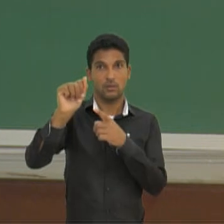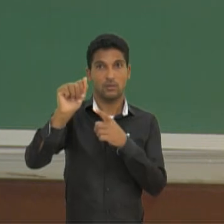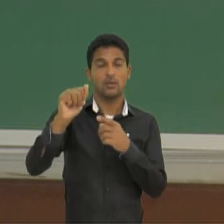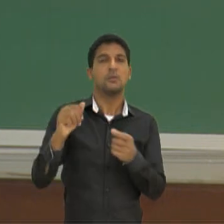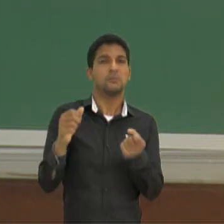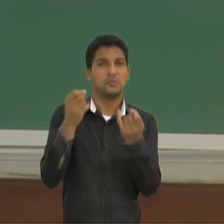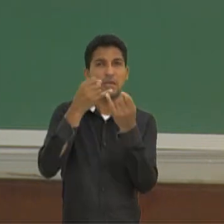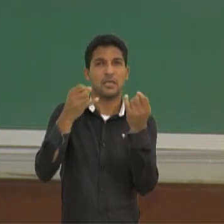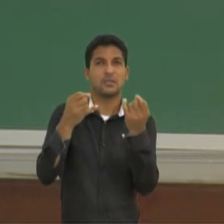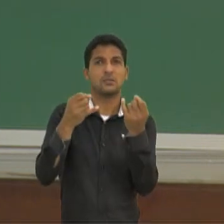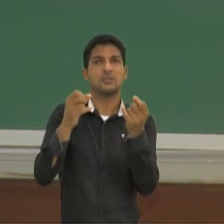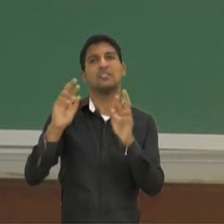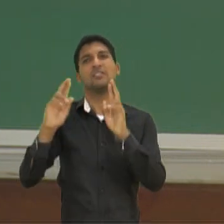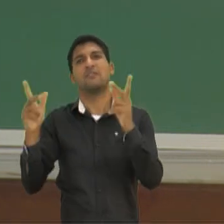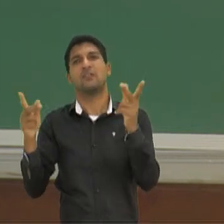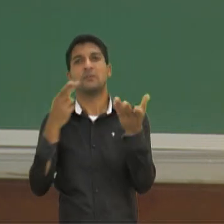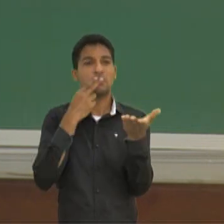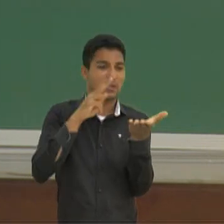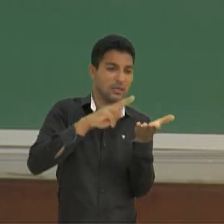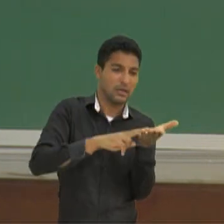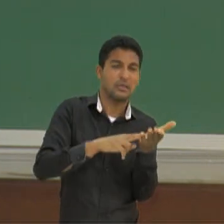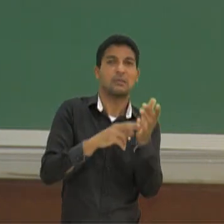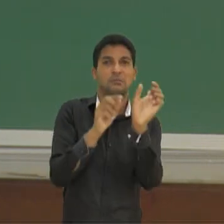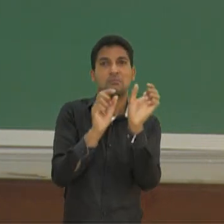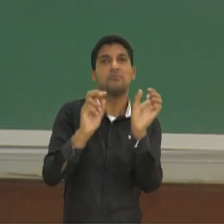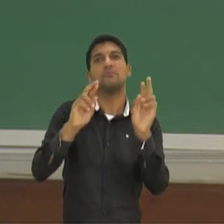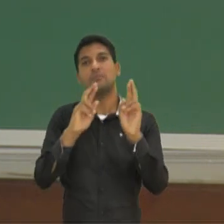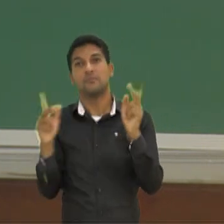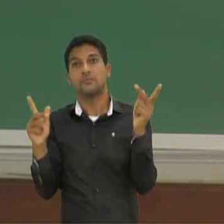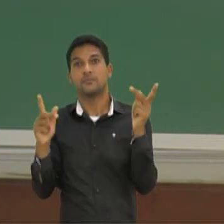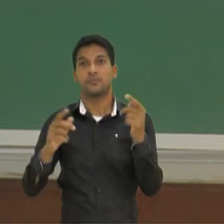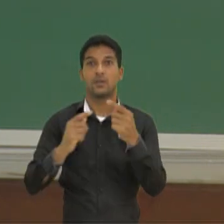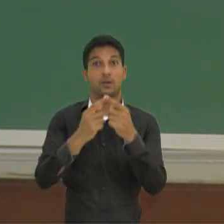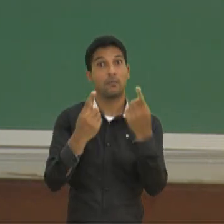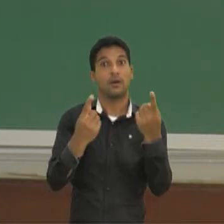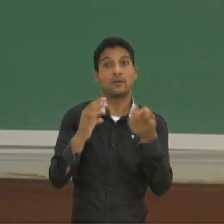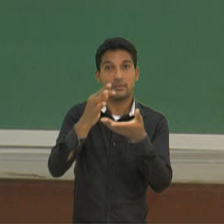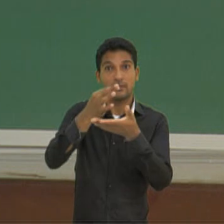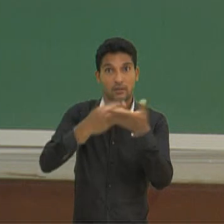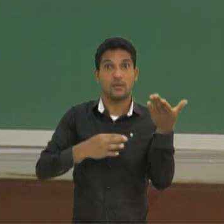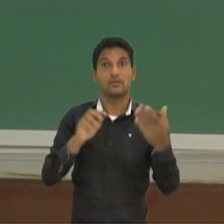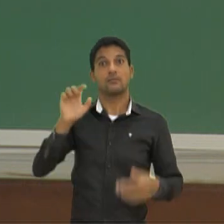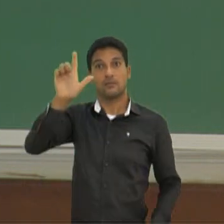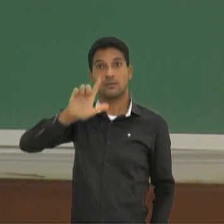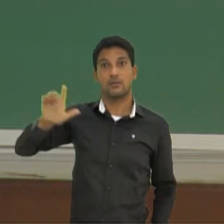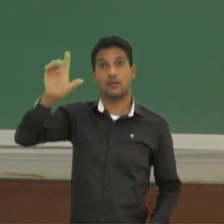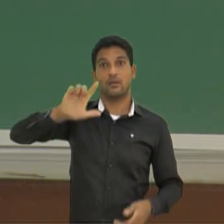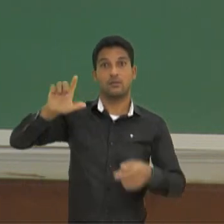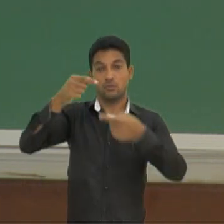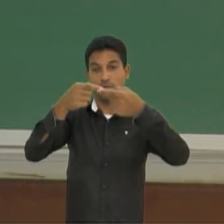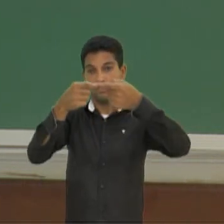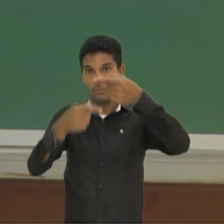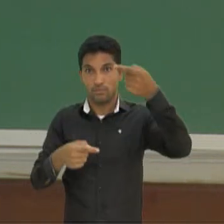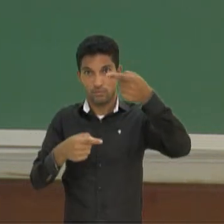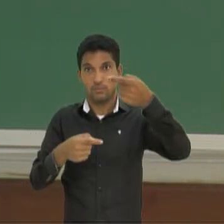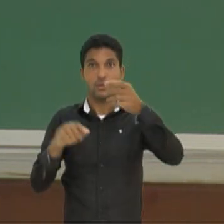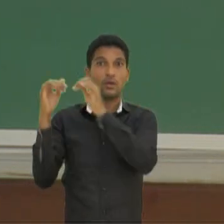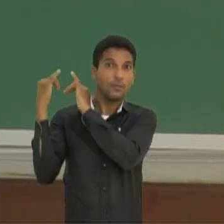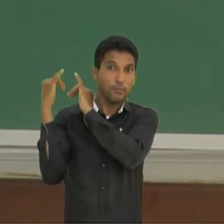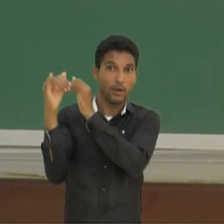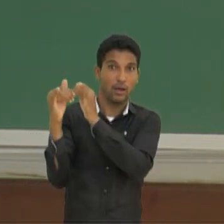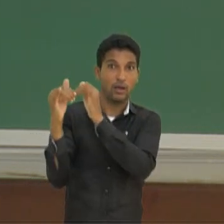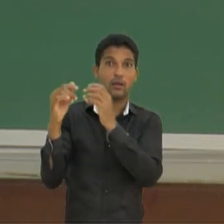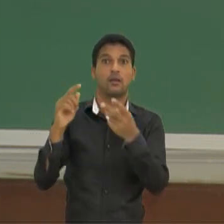ser bem diferente de carta, né? E é comum a gente ver, principalmente nos textos da literatura, nas contas, crônicas, romances,